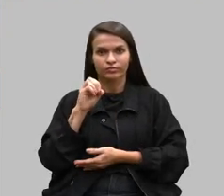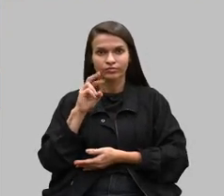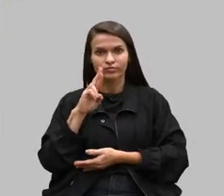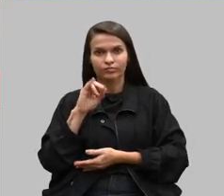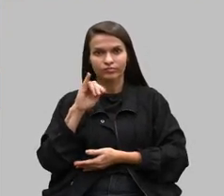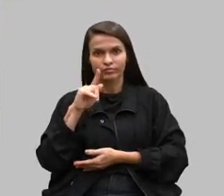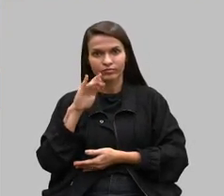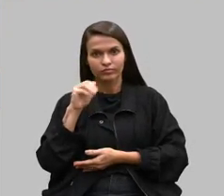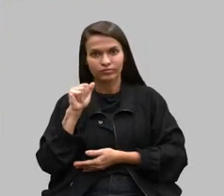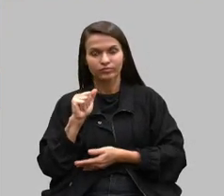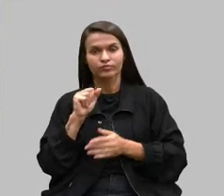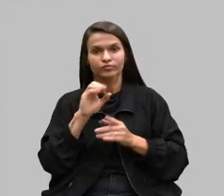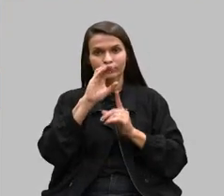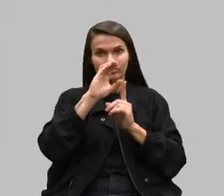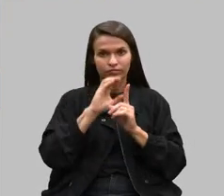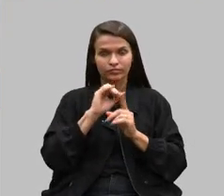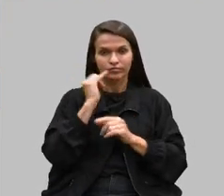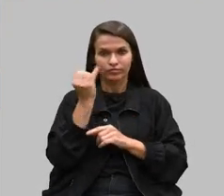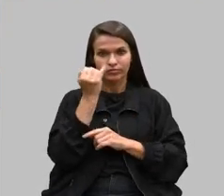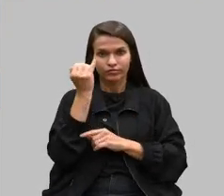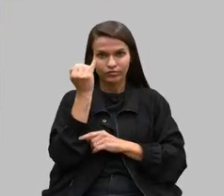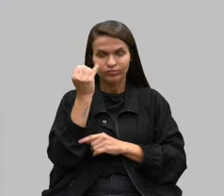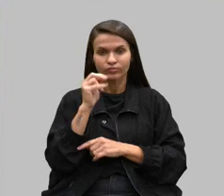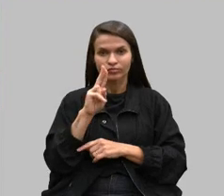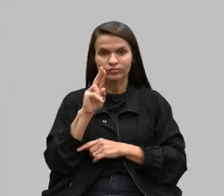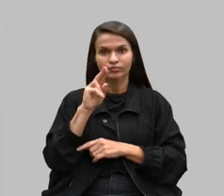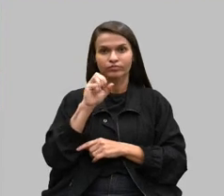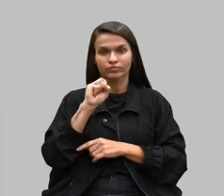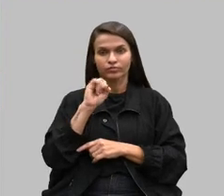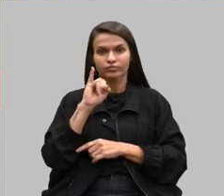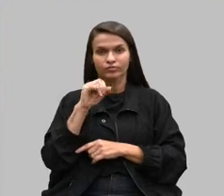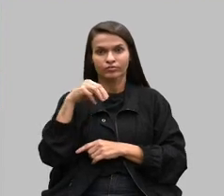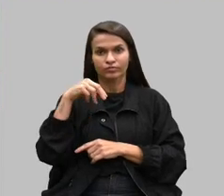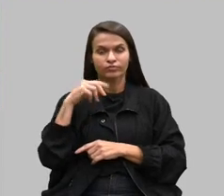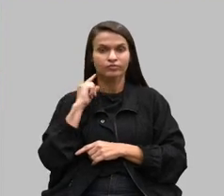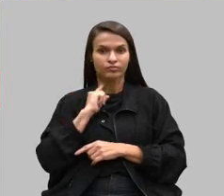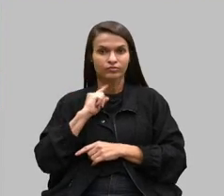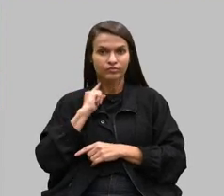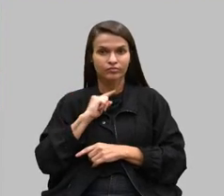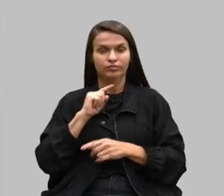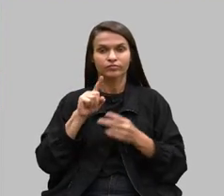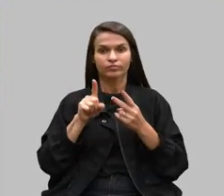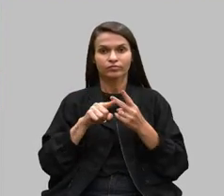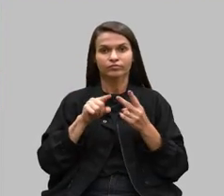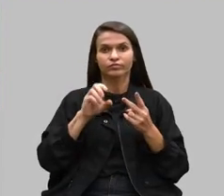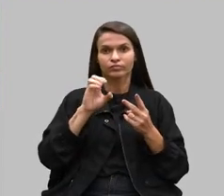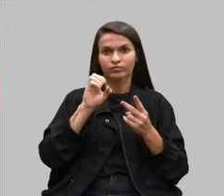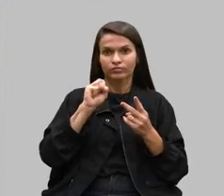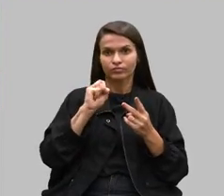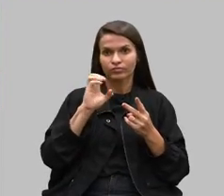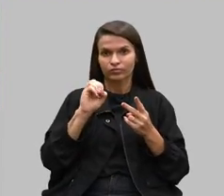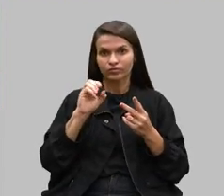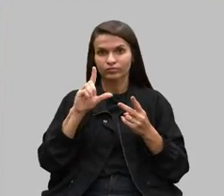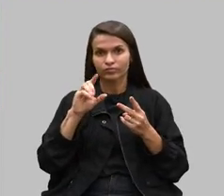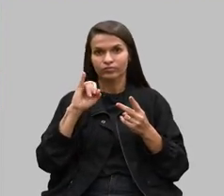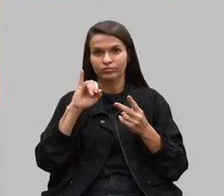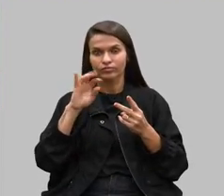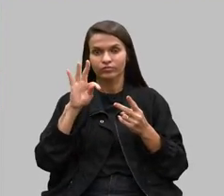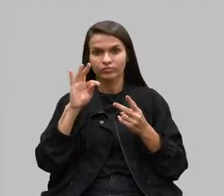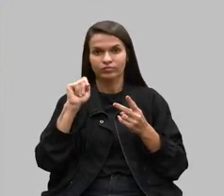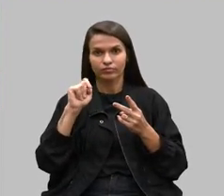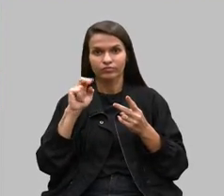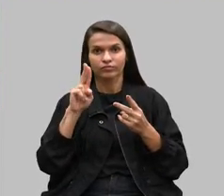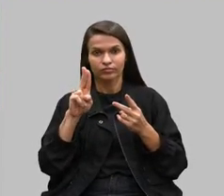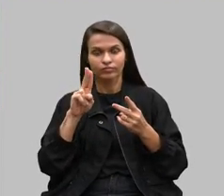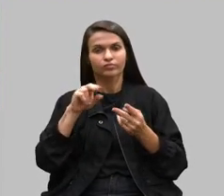Minas como a celor mital como eh eh tantos outros desse setor a gente também